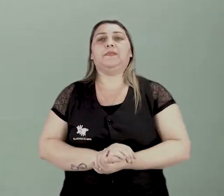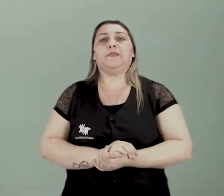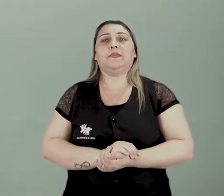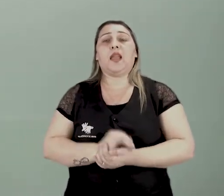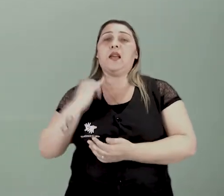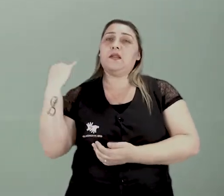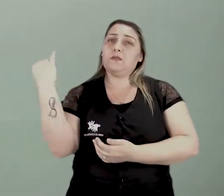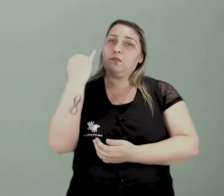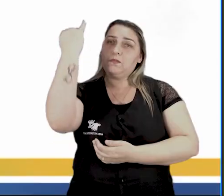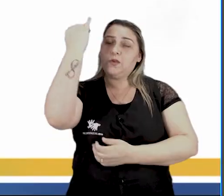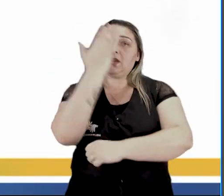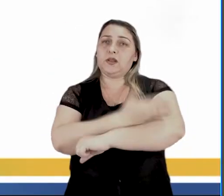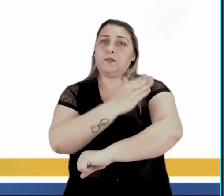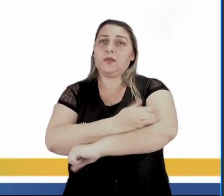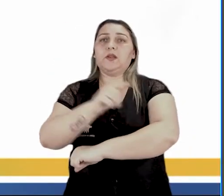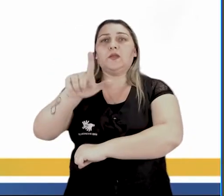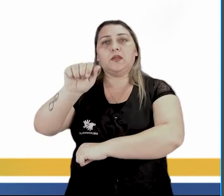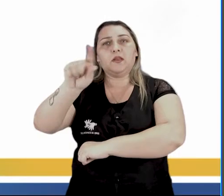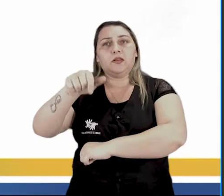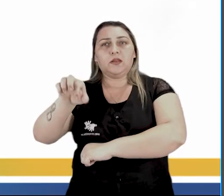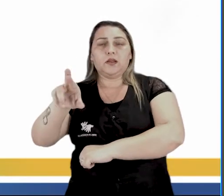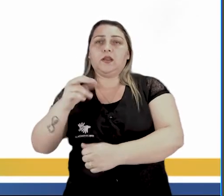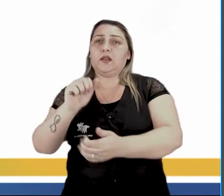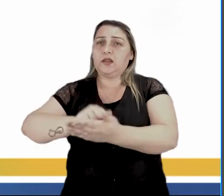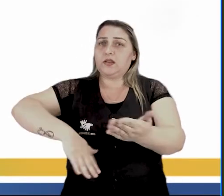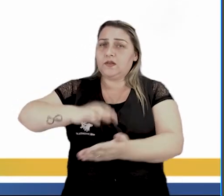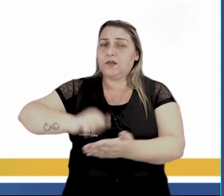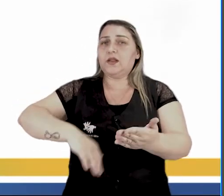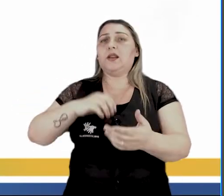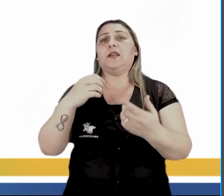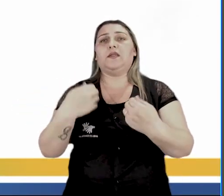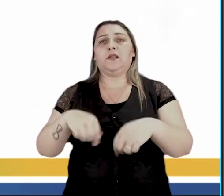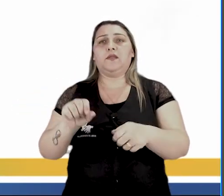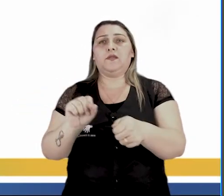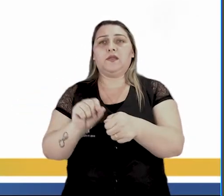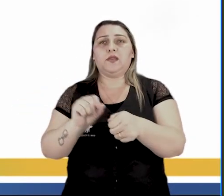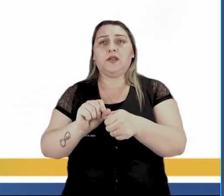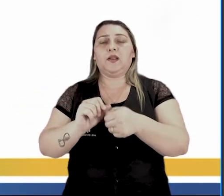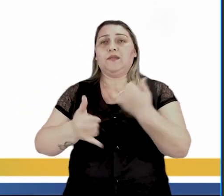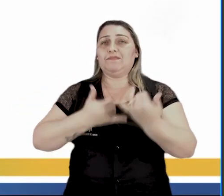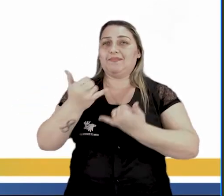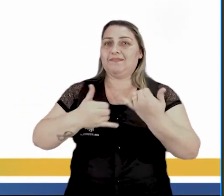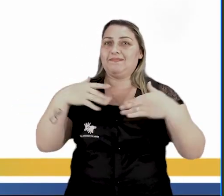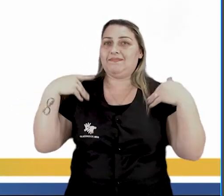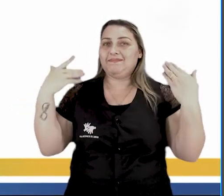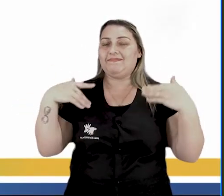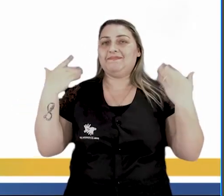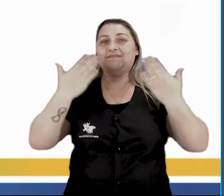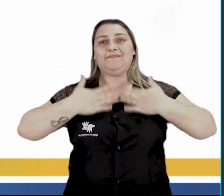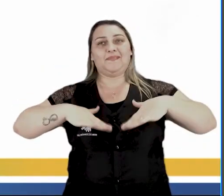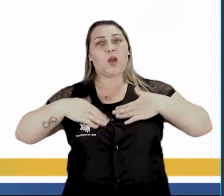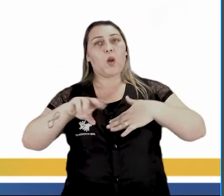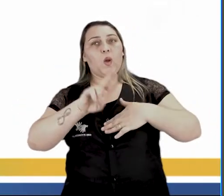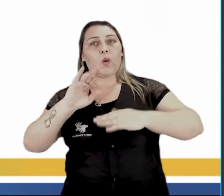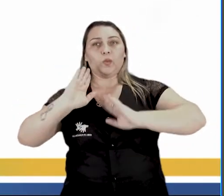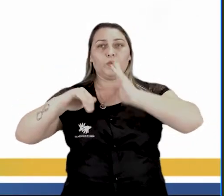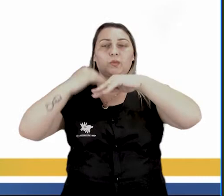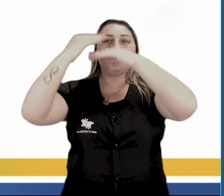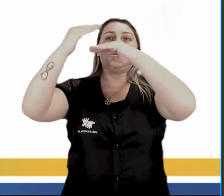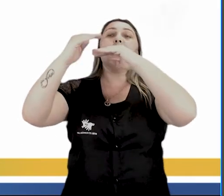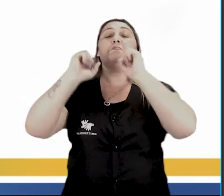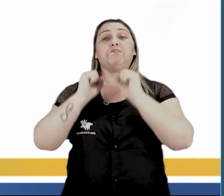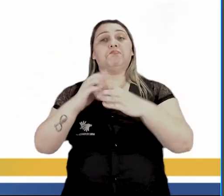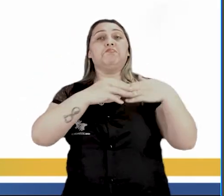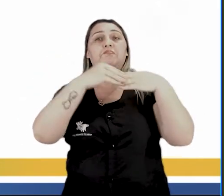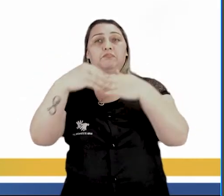A importância da prática do lazer. As atividades de lazer, elas são formas de divertimento, de descanso ou de desenvolvimento que